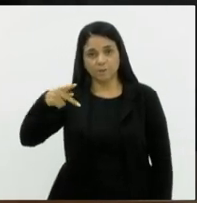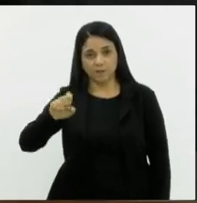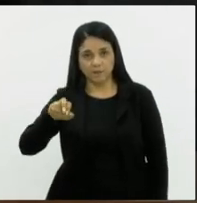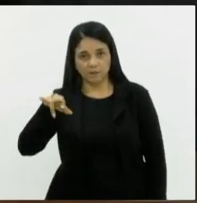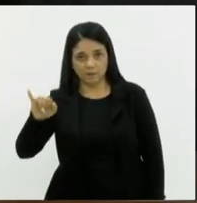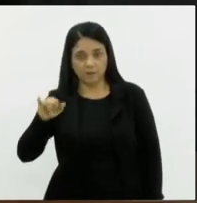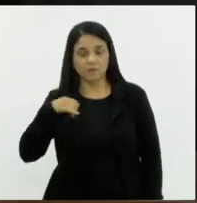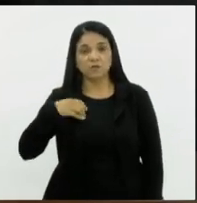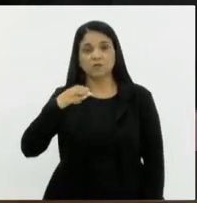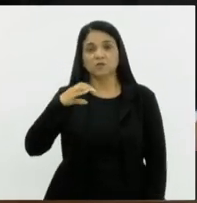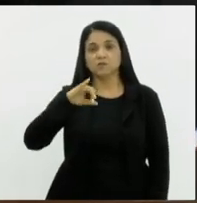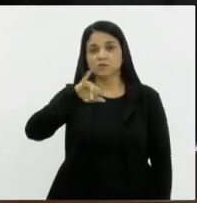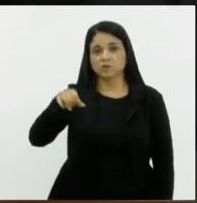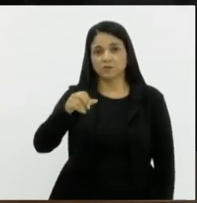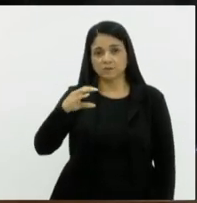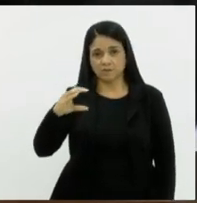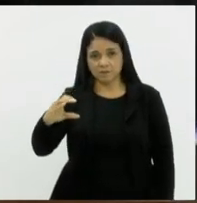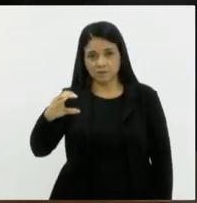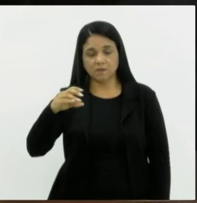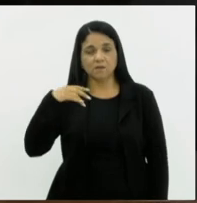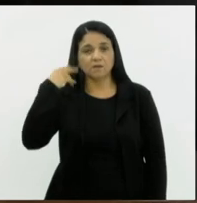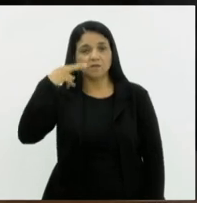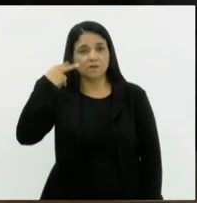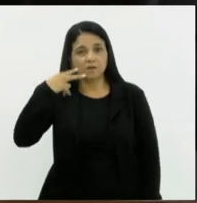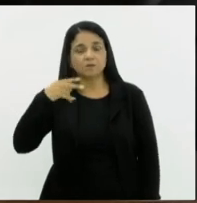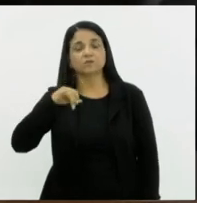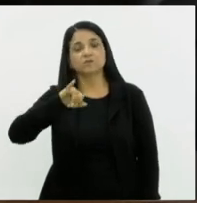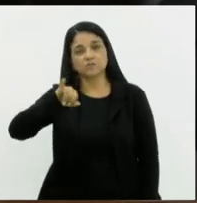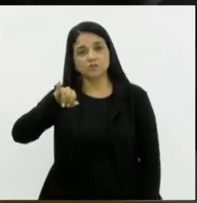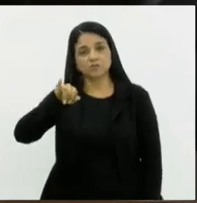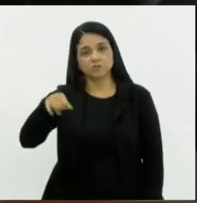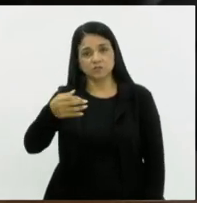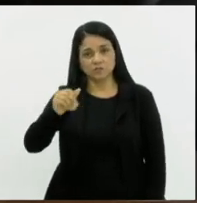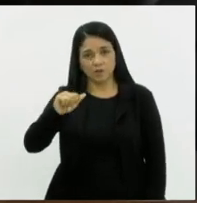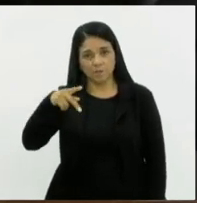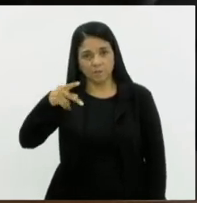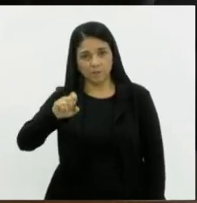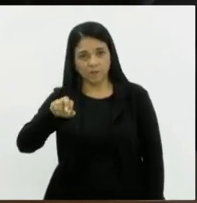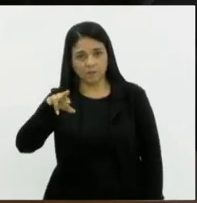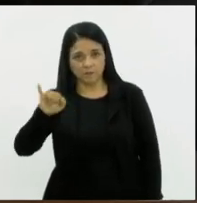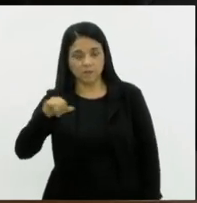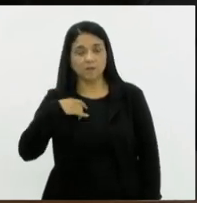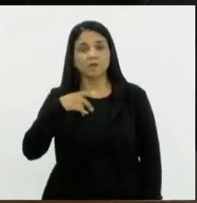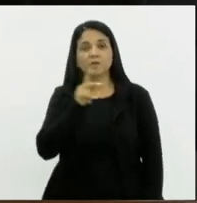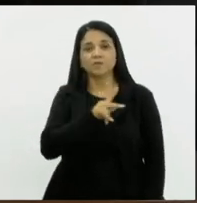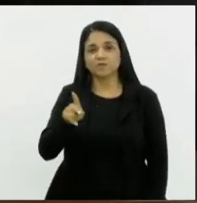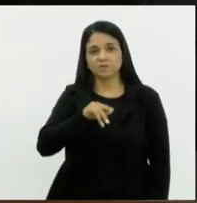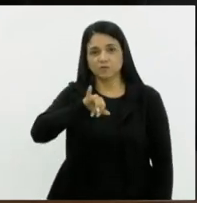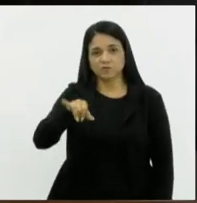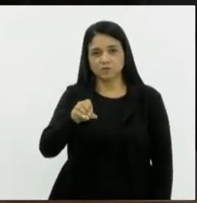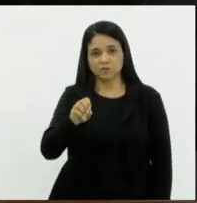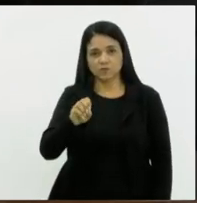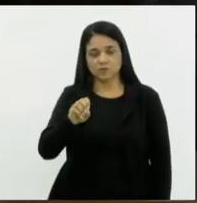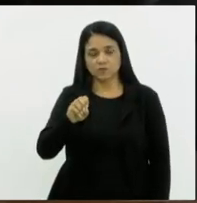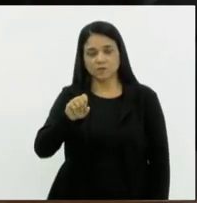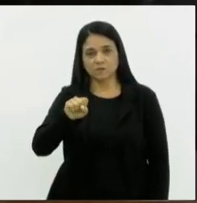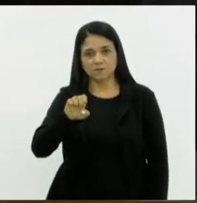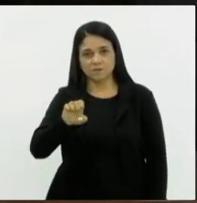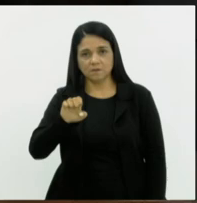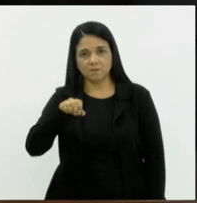JC de Souza, vereador de Japeri, nosso professor Josimar, vereador